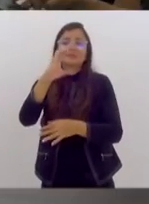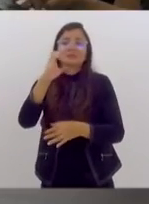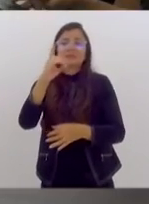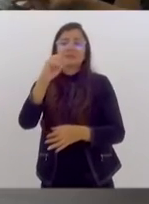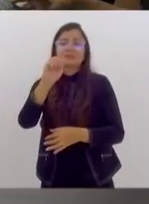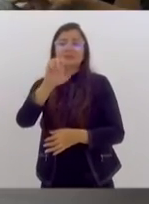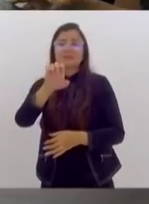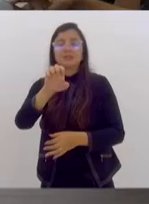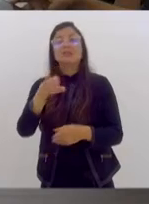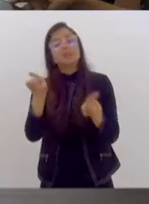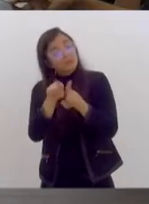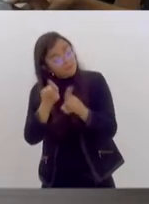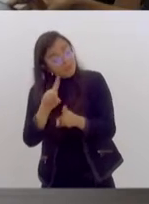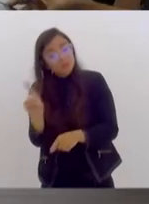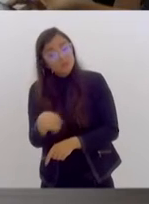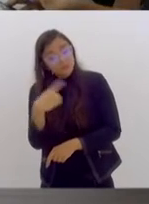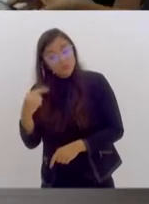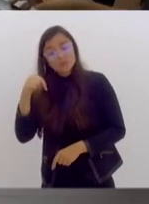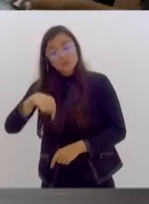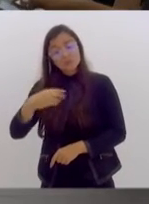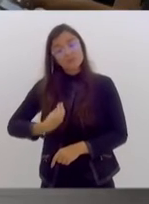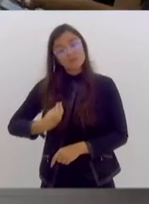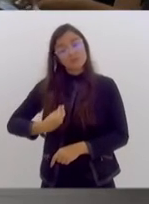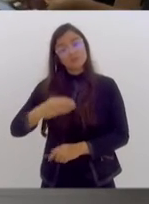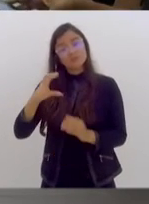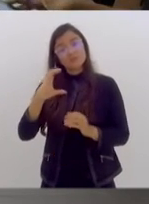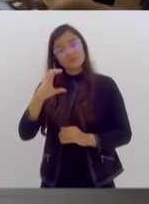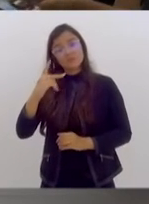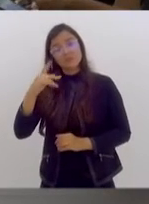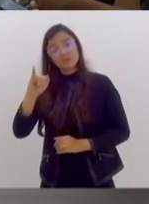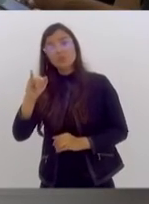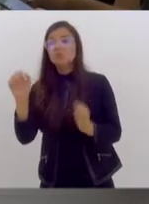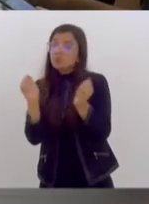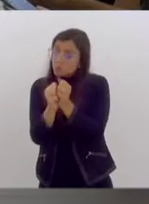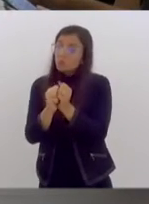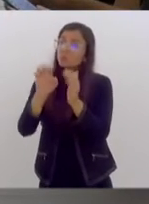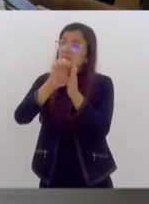os membros da CPI fazemos em conjunto uma Emenda nesse sentido